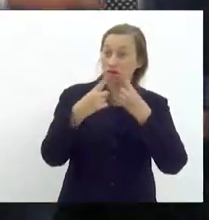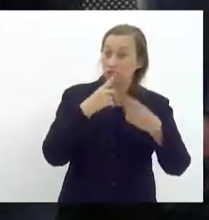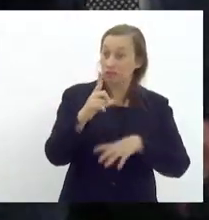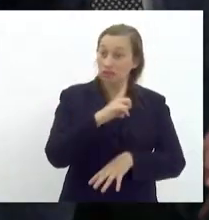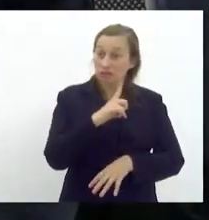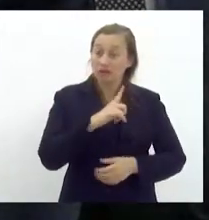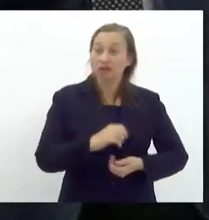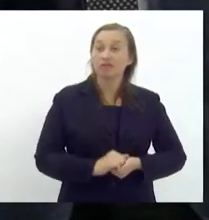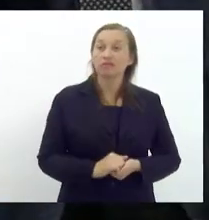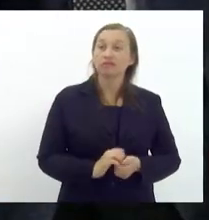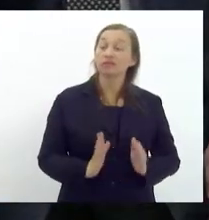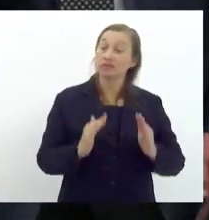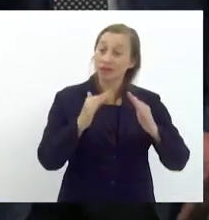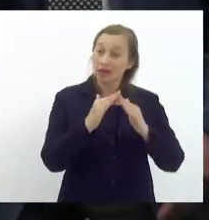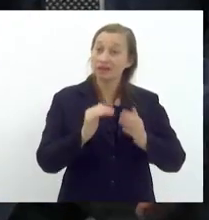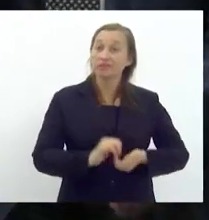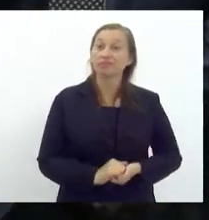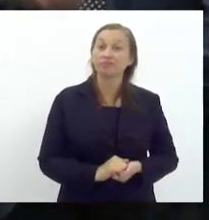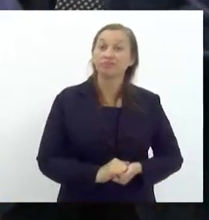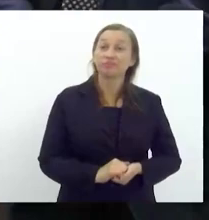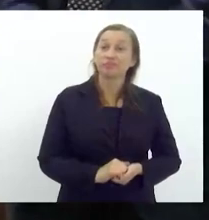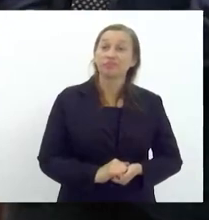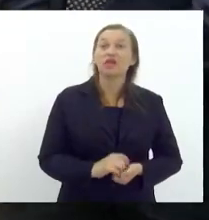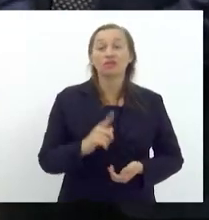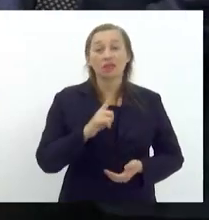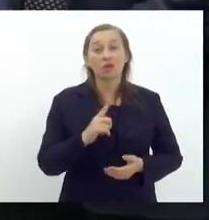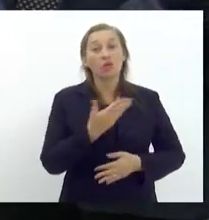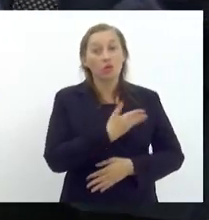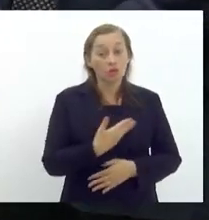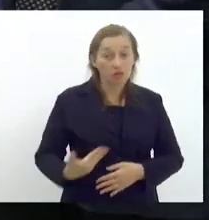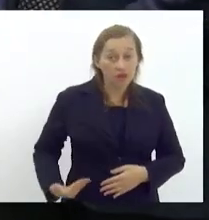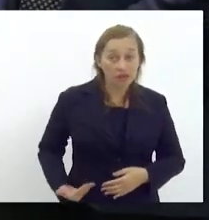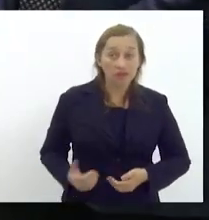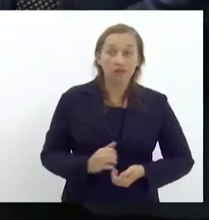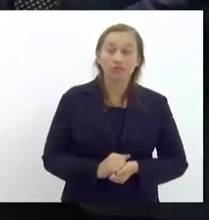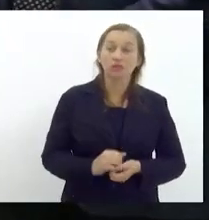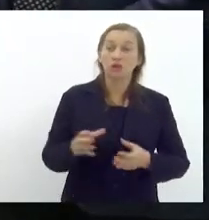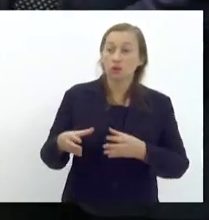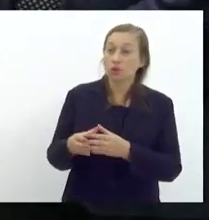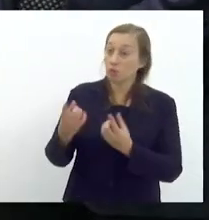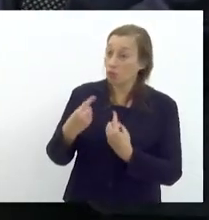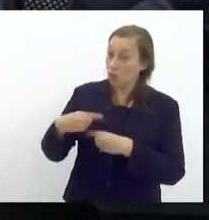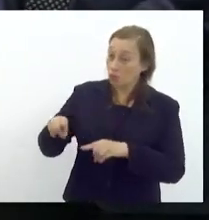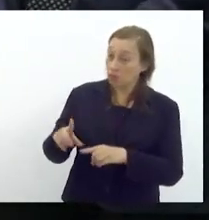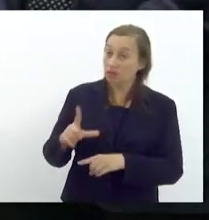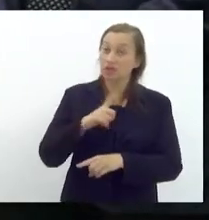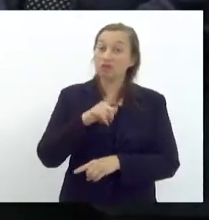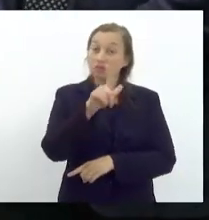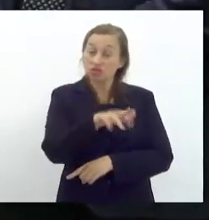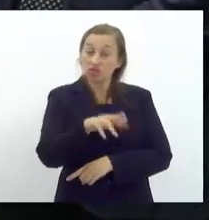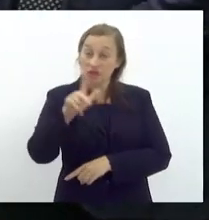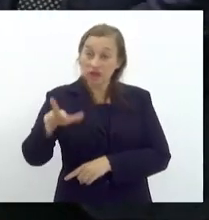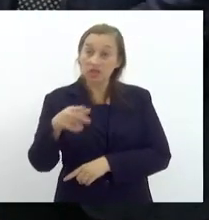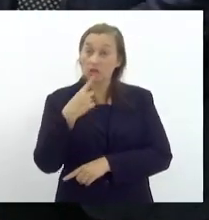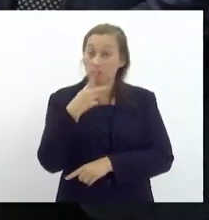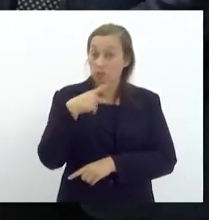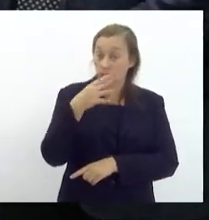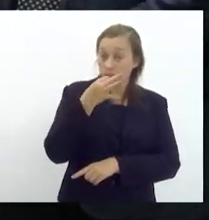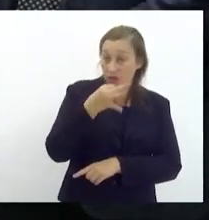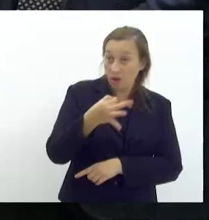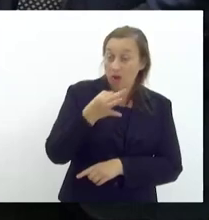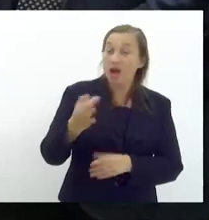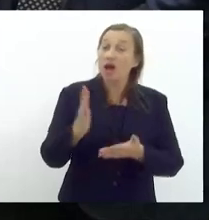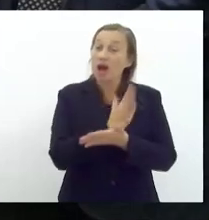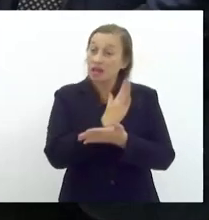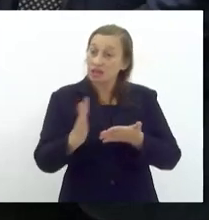é aqui nessa casa a gente tem governo tem oposição porque temos diferenças do governo mas muitas